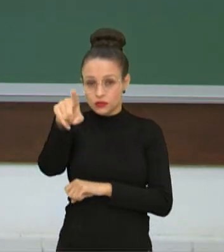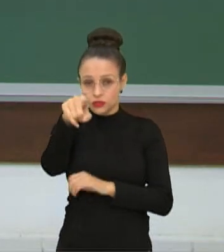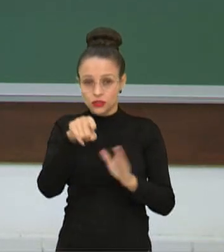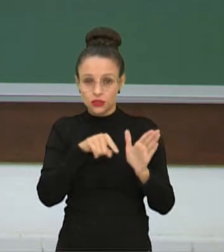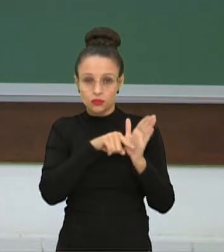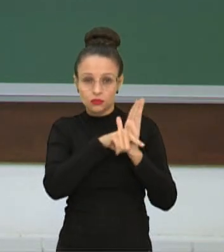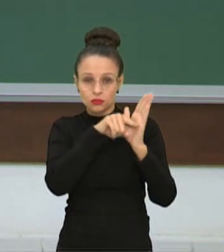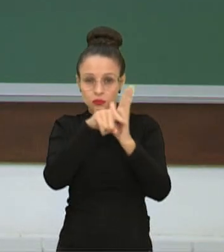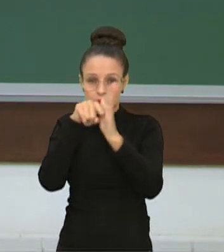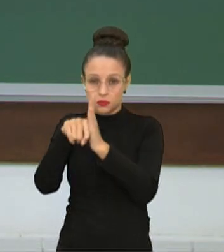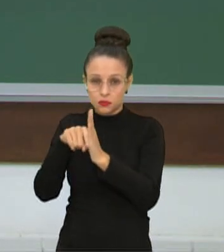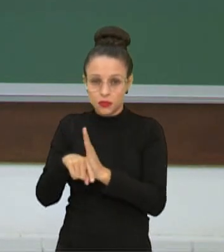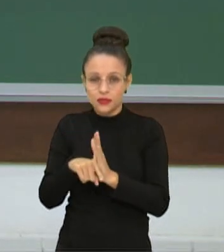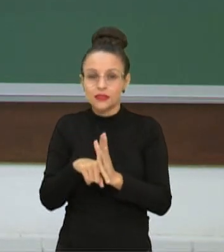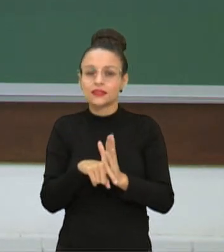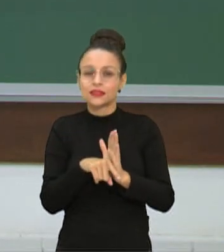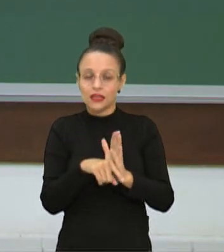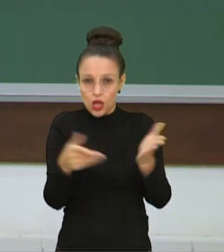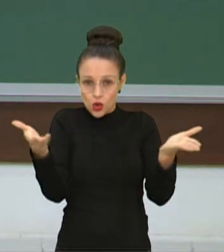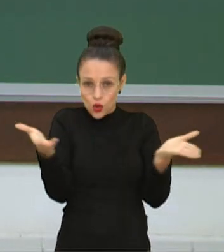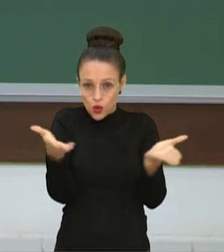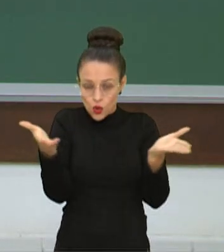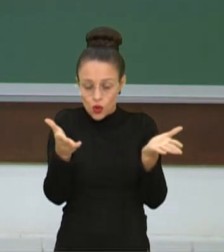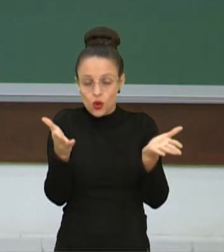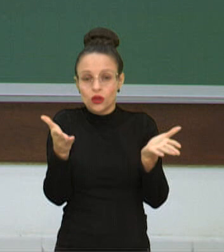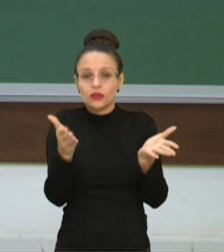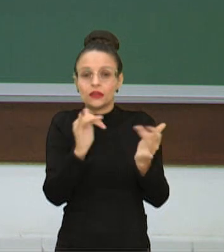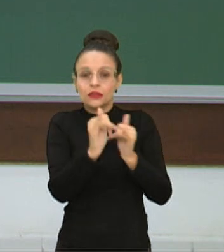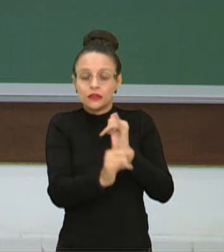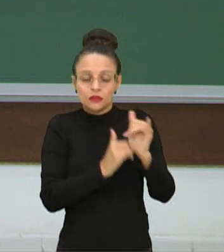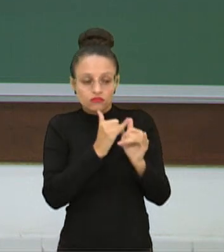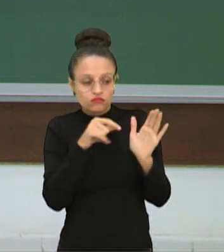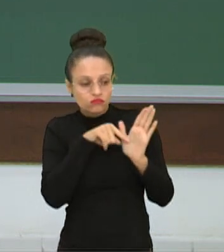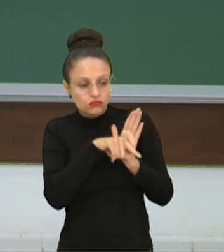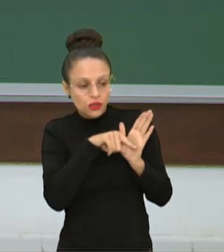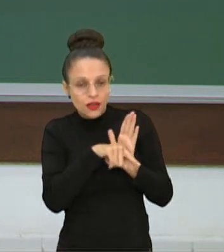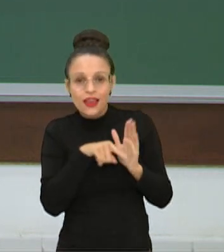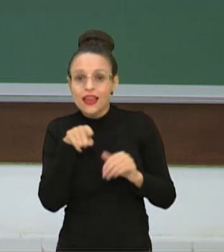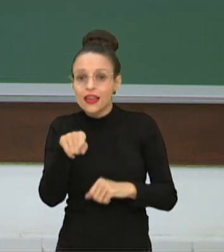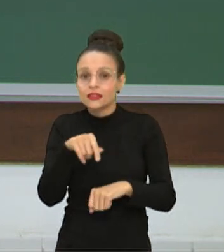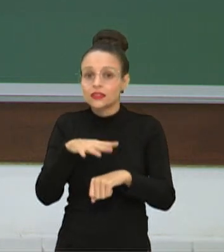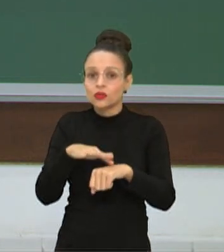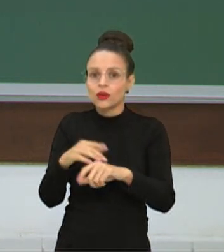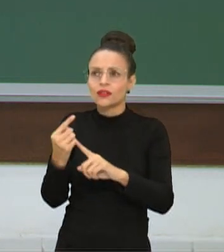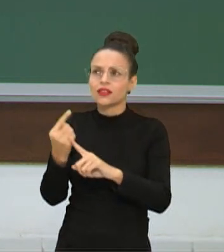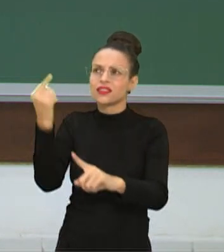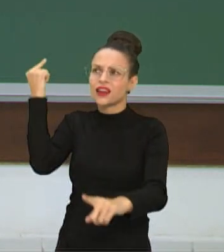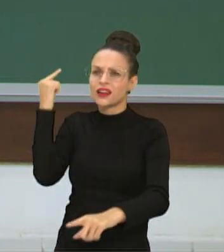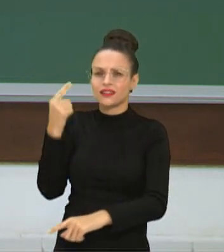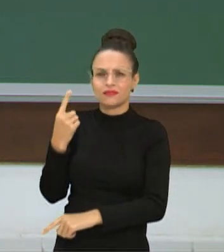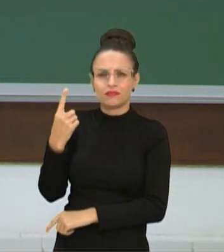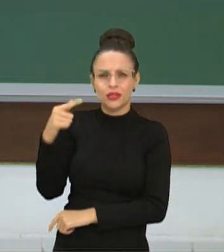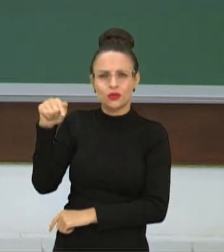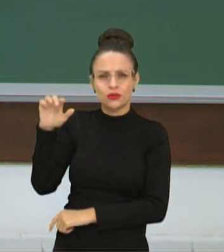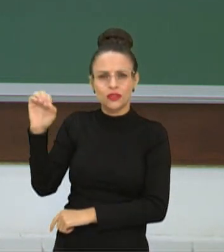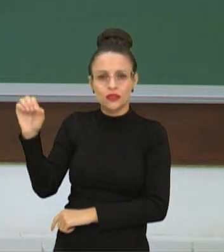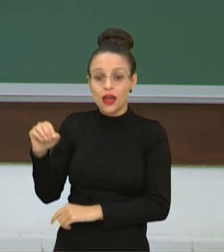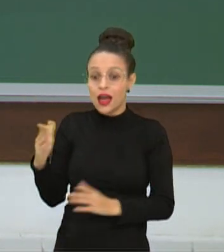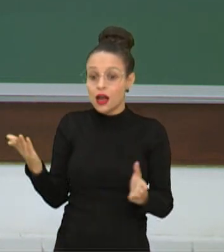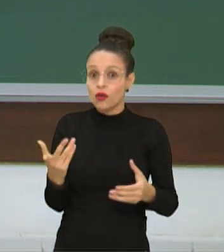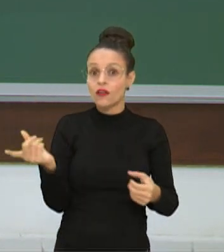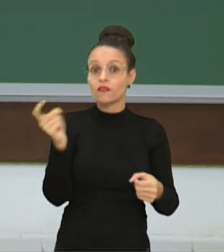procurar escorbuto, fazer uma busca atualizada, essa doença, que era de 1700 e pouco, ela tá